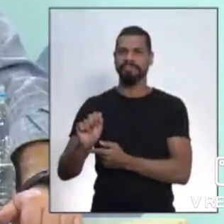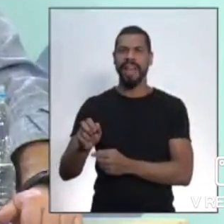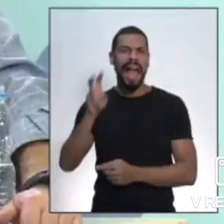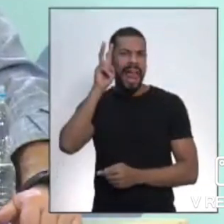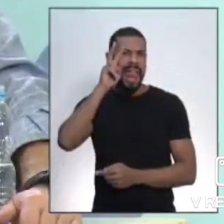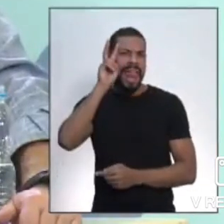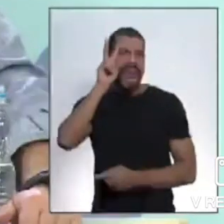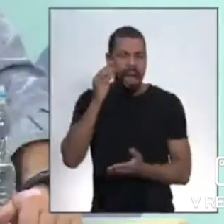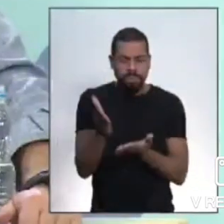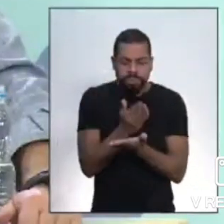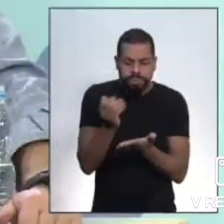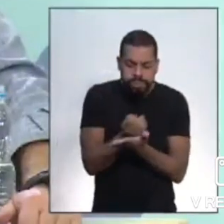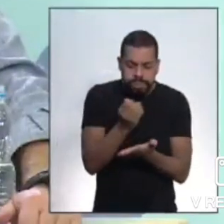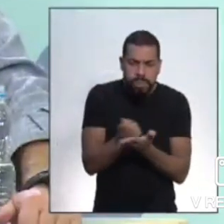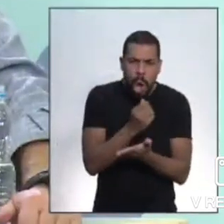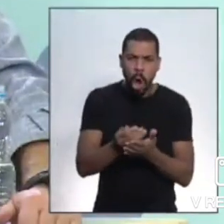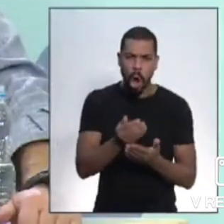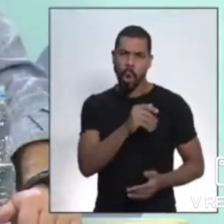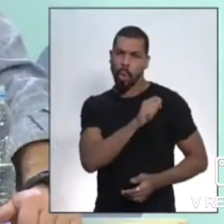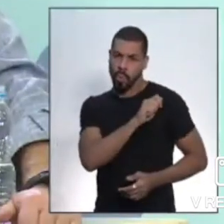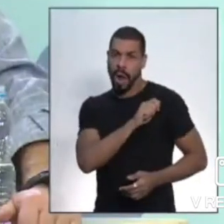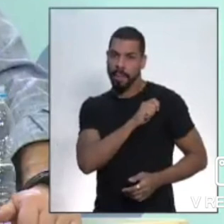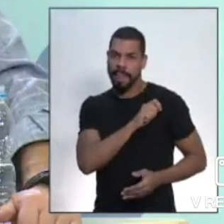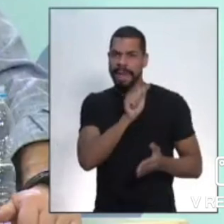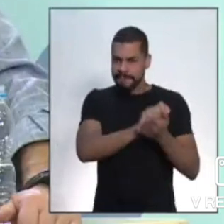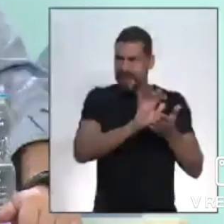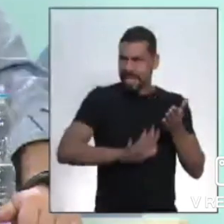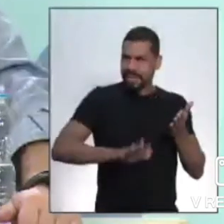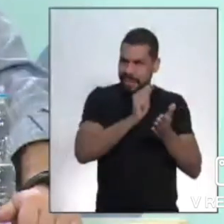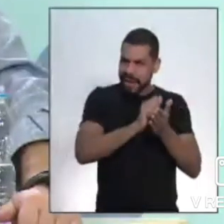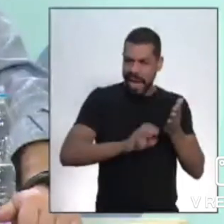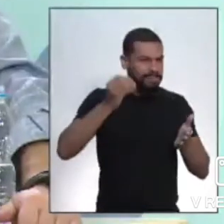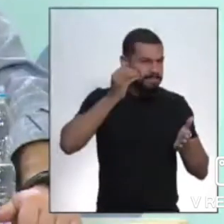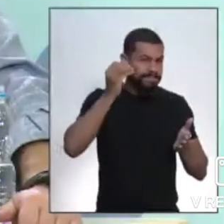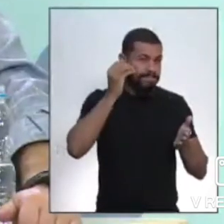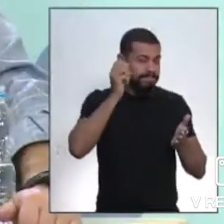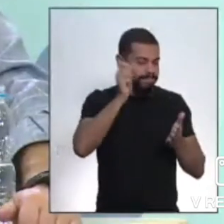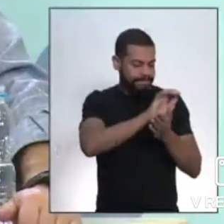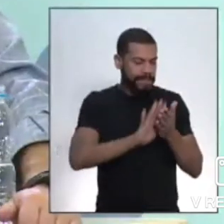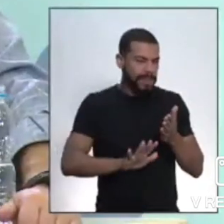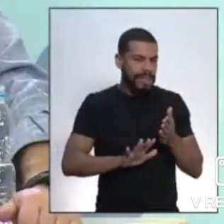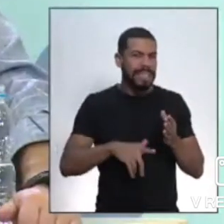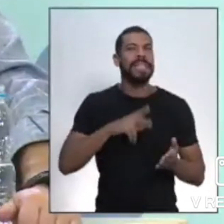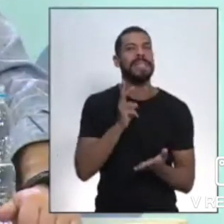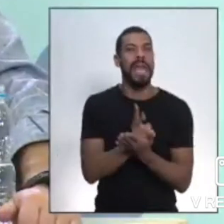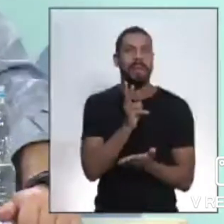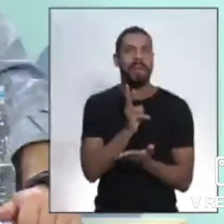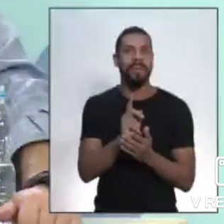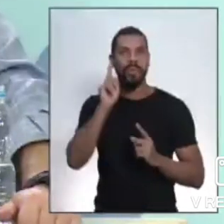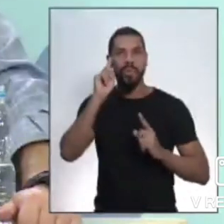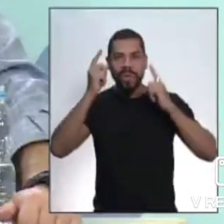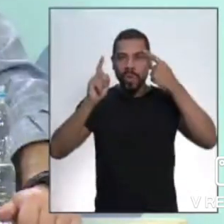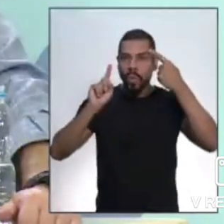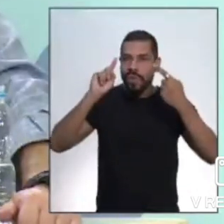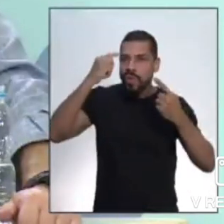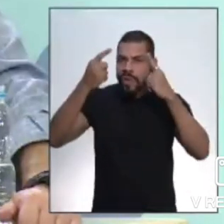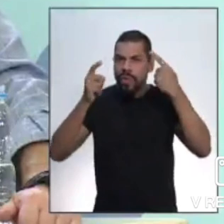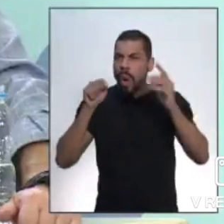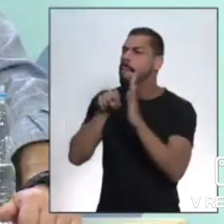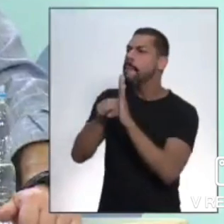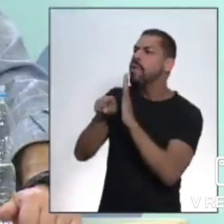dê uma olhada no caderno do aluno, façam as atividades, né? E tenham sempre aí dúvidas, procurem o